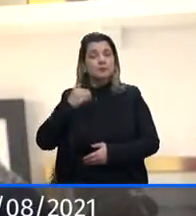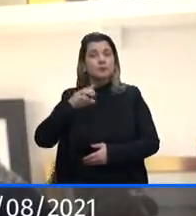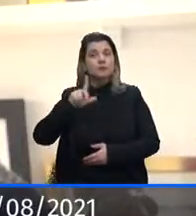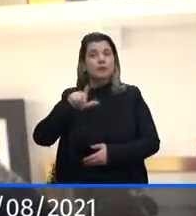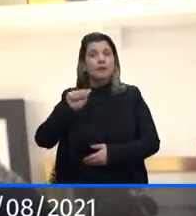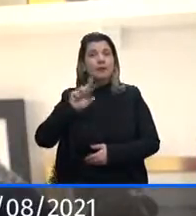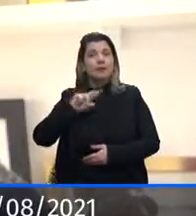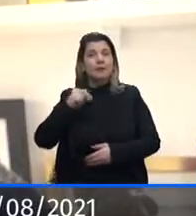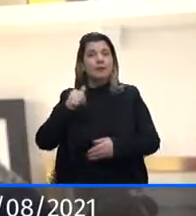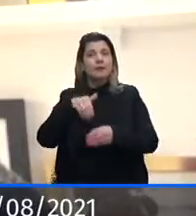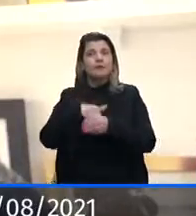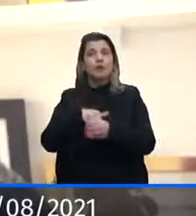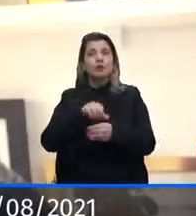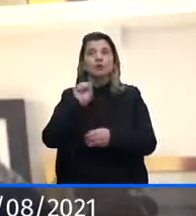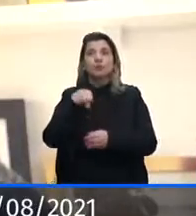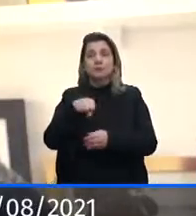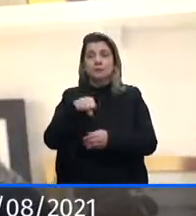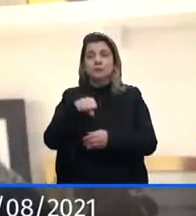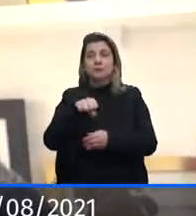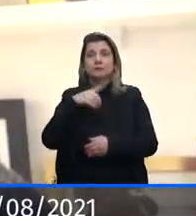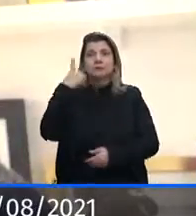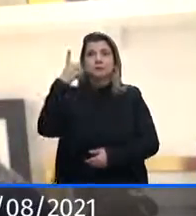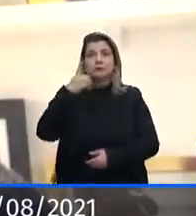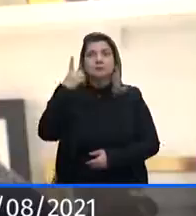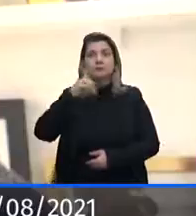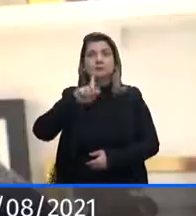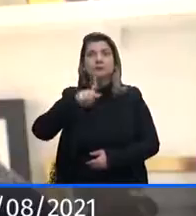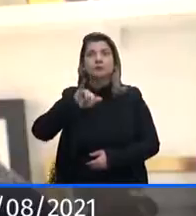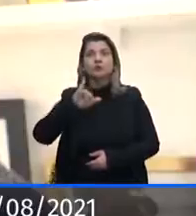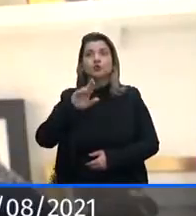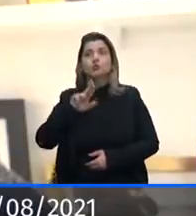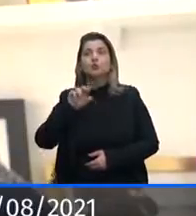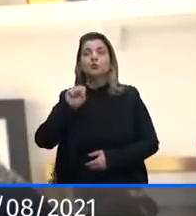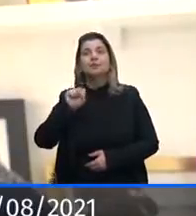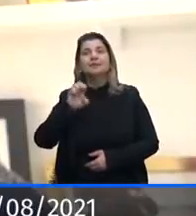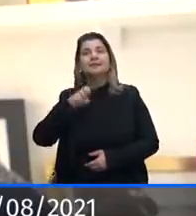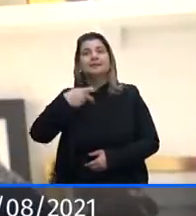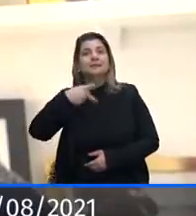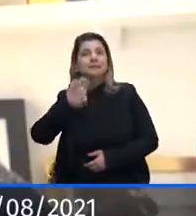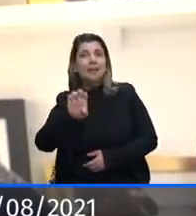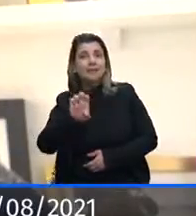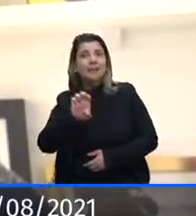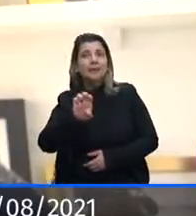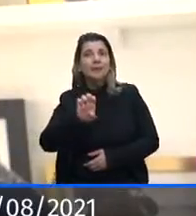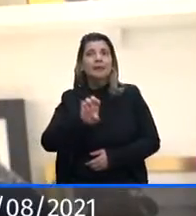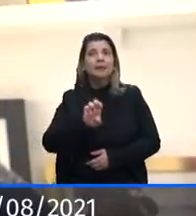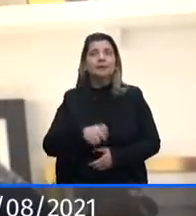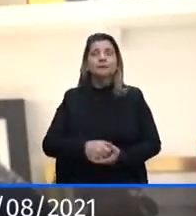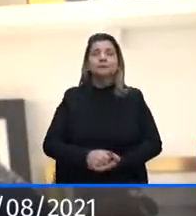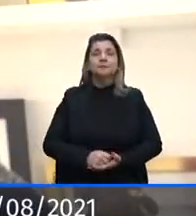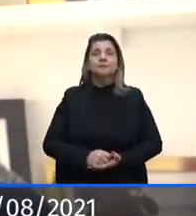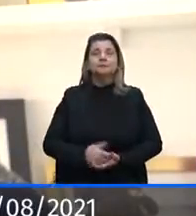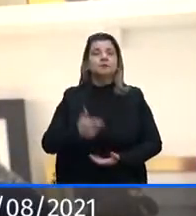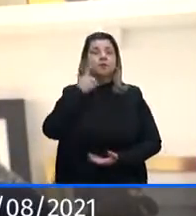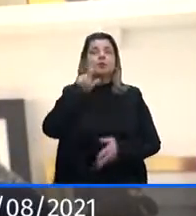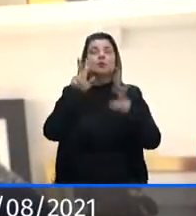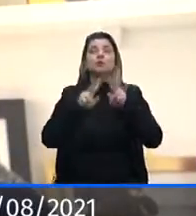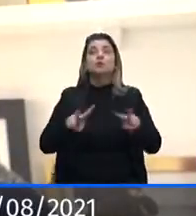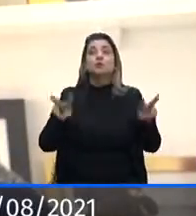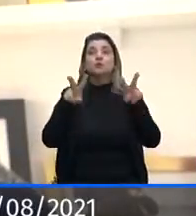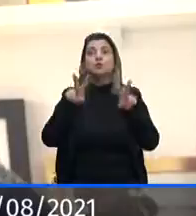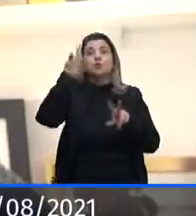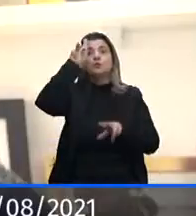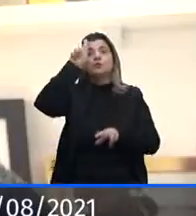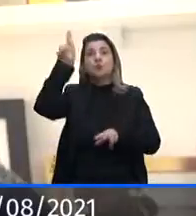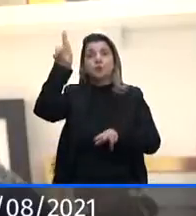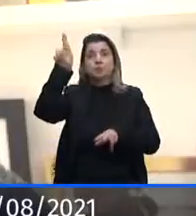favorável. Presidente, deputado Giuseppe aqui. Deputado Giuseppe, não enxergo Vossa Excelência, deputado. Pode